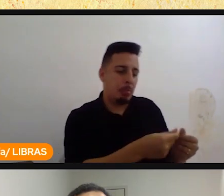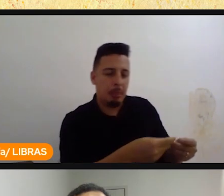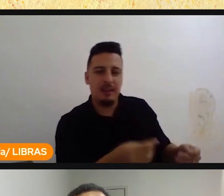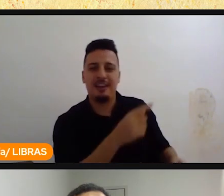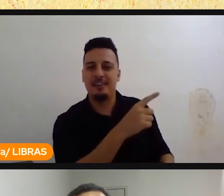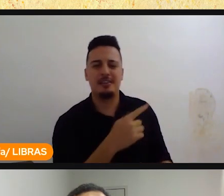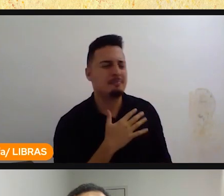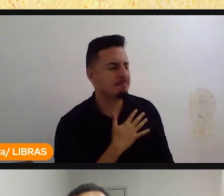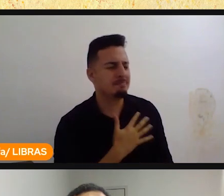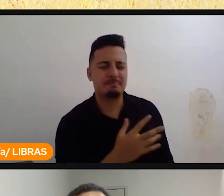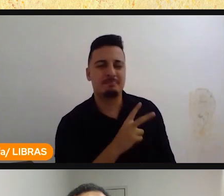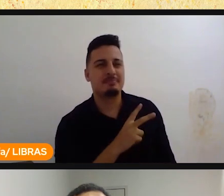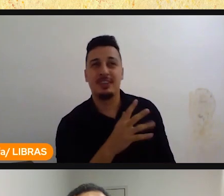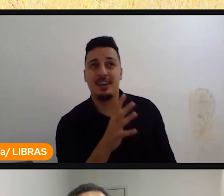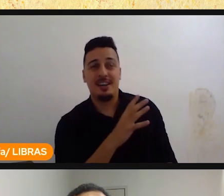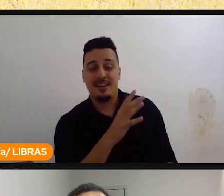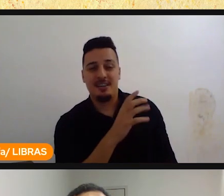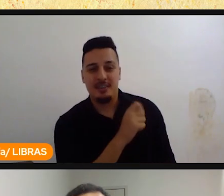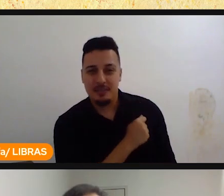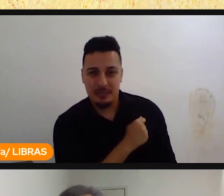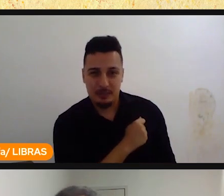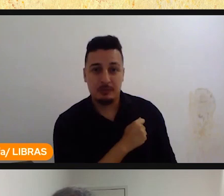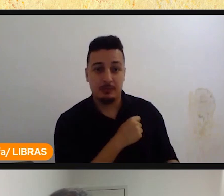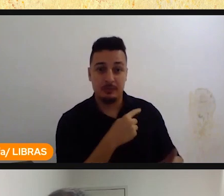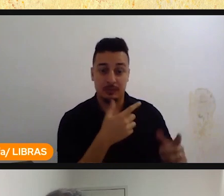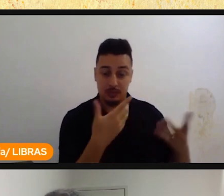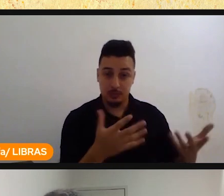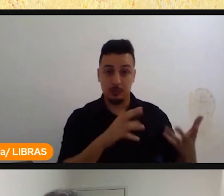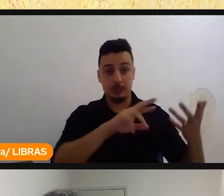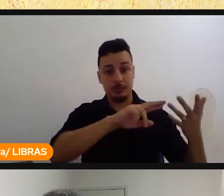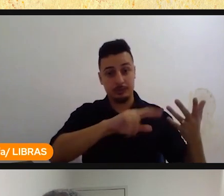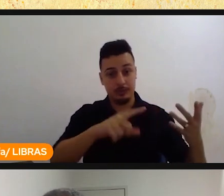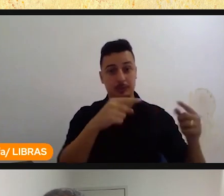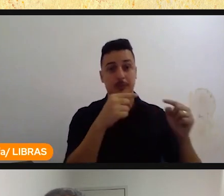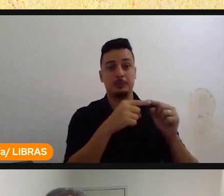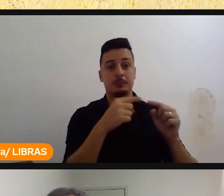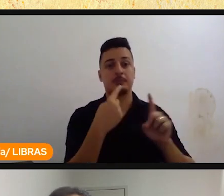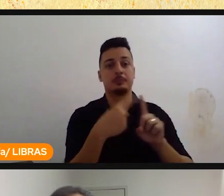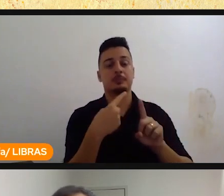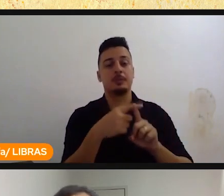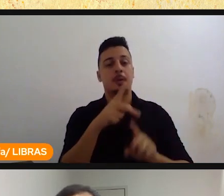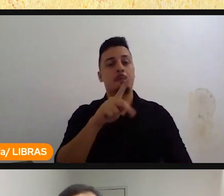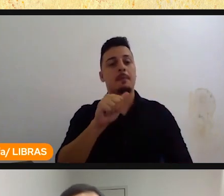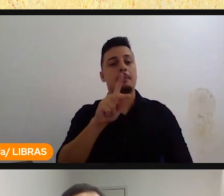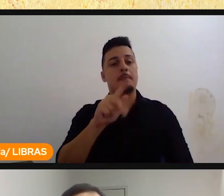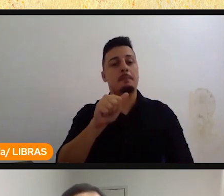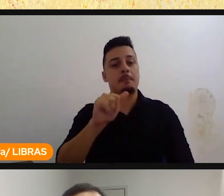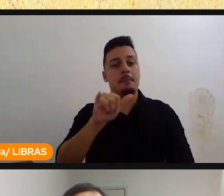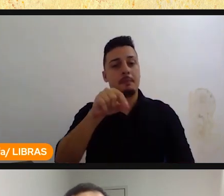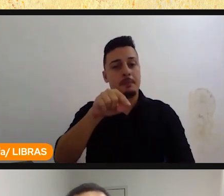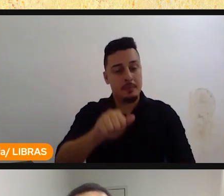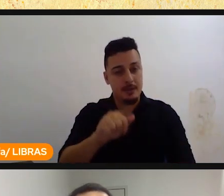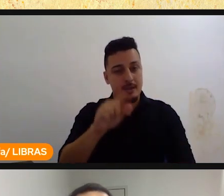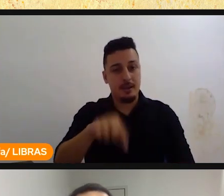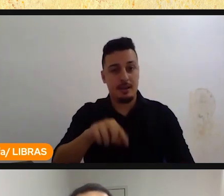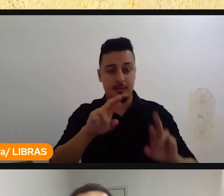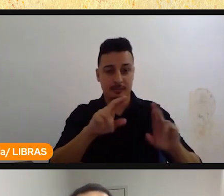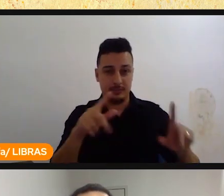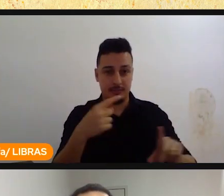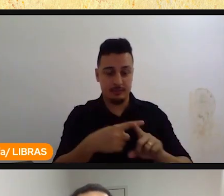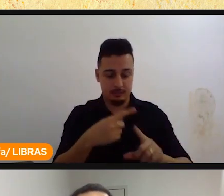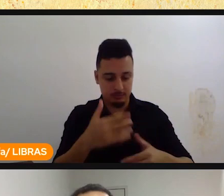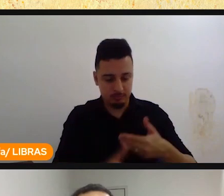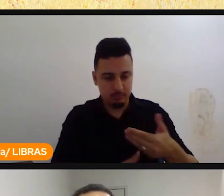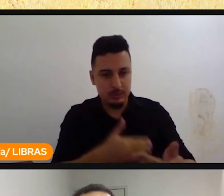de estilo, de linha produção muito diferente do Papaya, que é esse outro longa-metragem que eu estou produzindo agora, que nós iniciamos